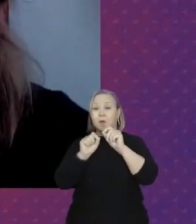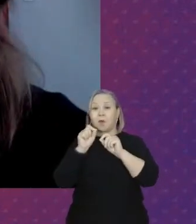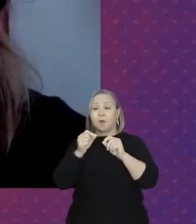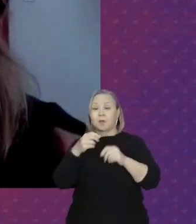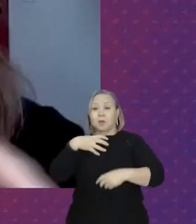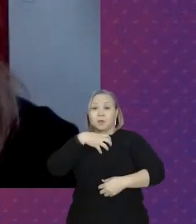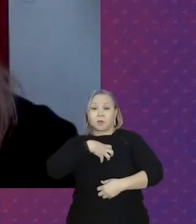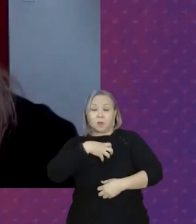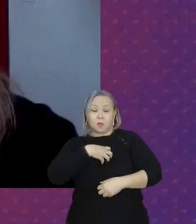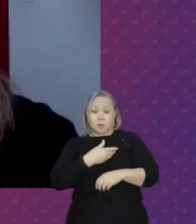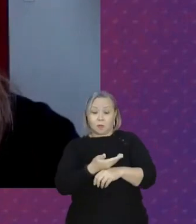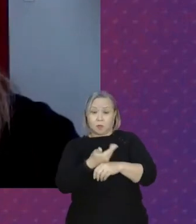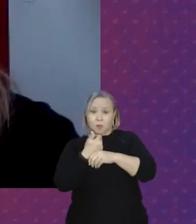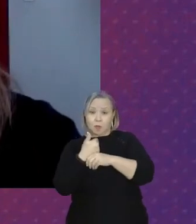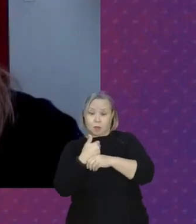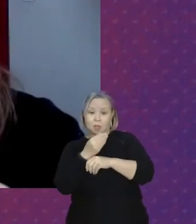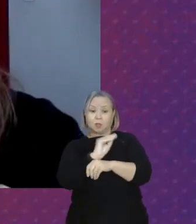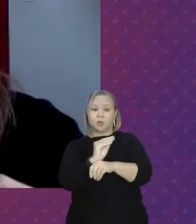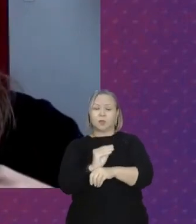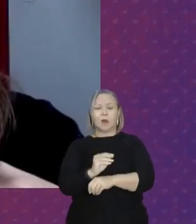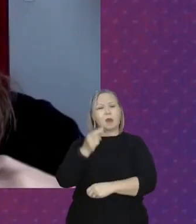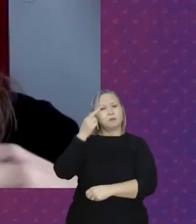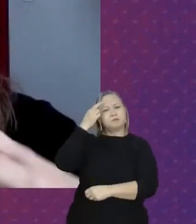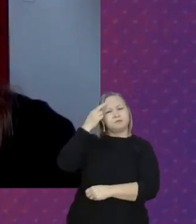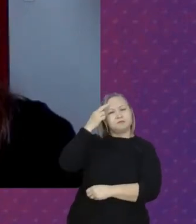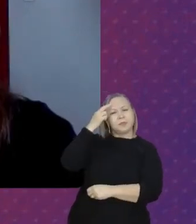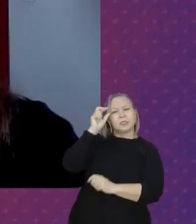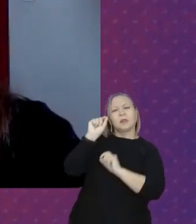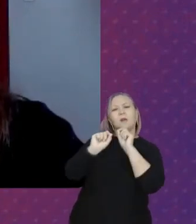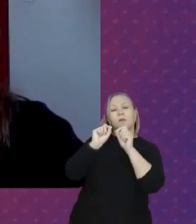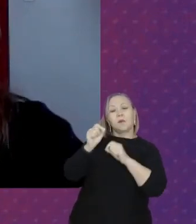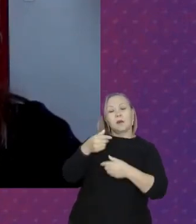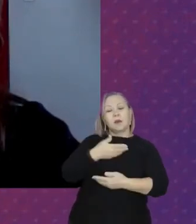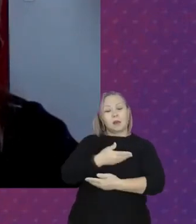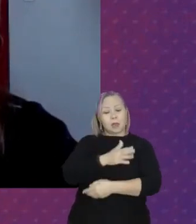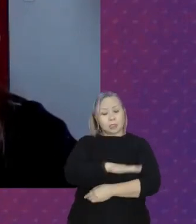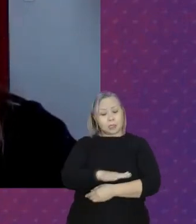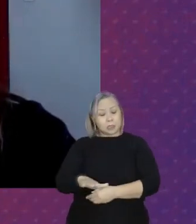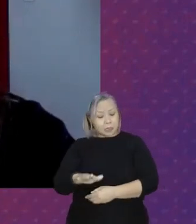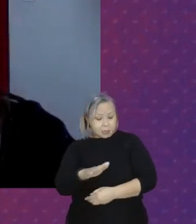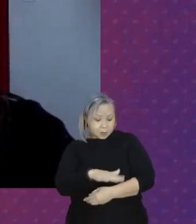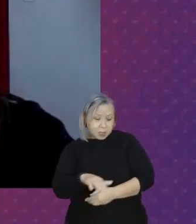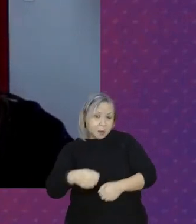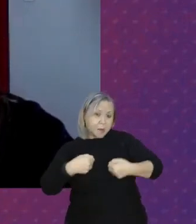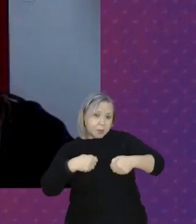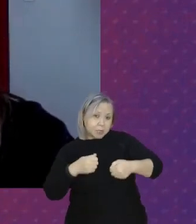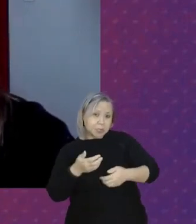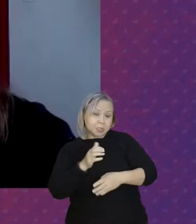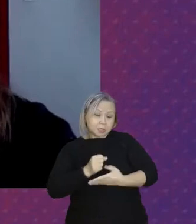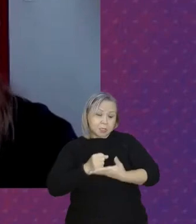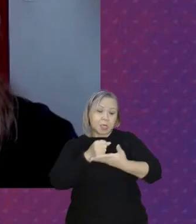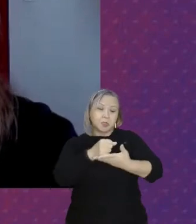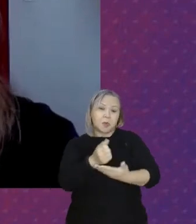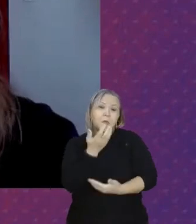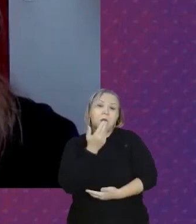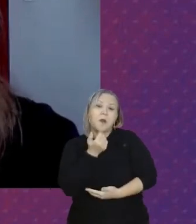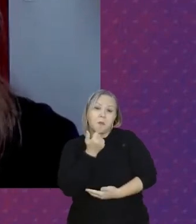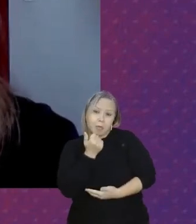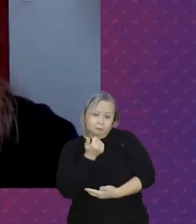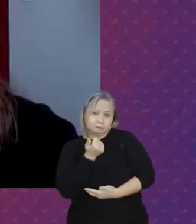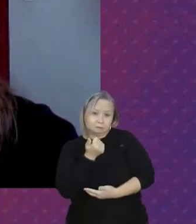pré-condições de cuidados. Então a gente pensa, bom, essa criança pequena precisa de ajuda para comer, ela não consegue comer sozinha.